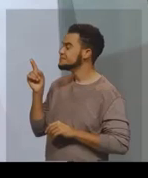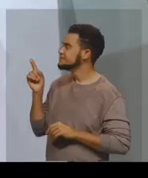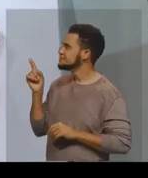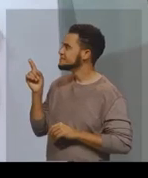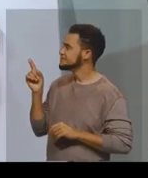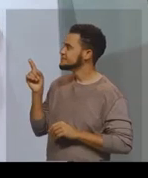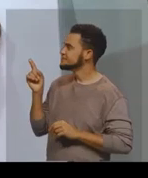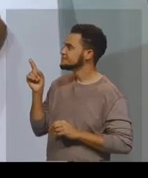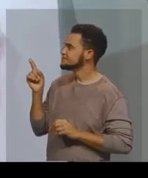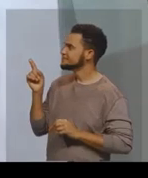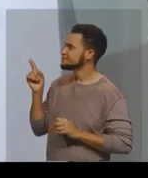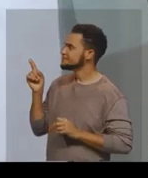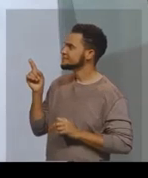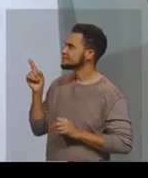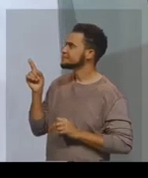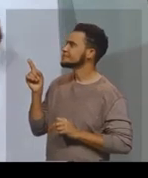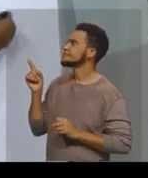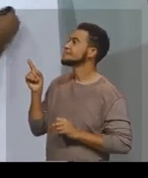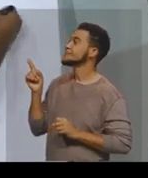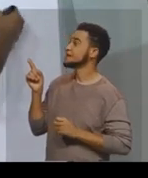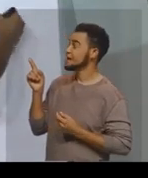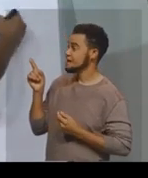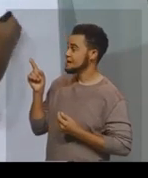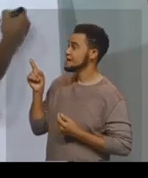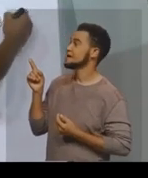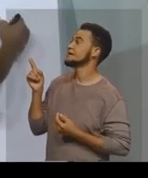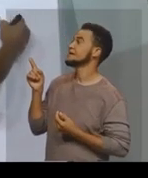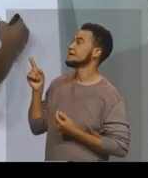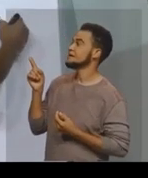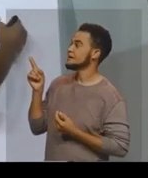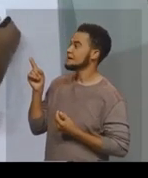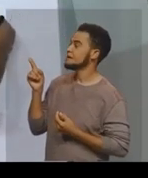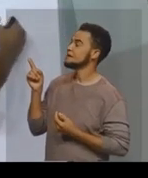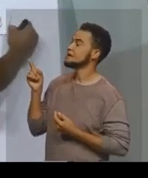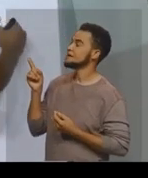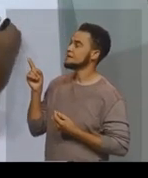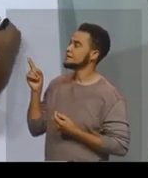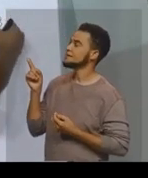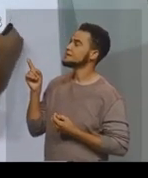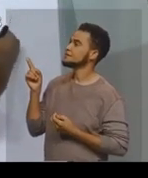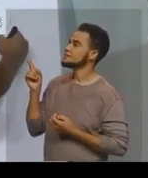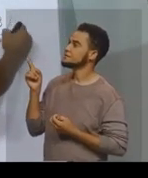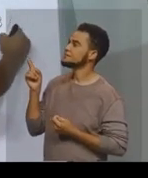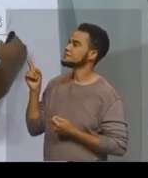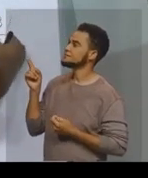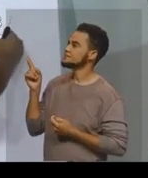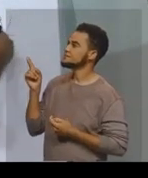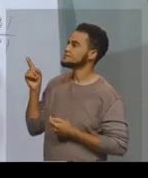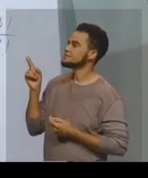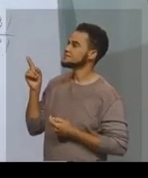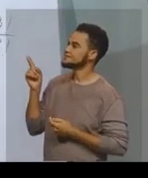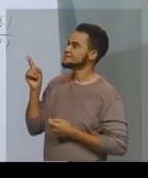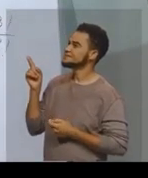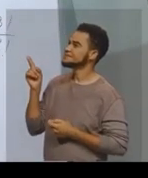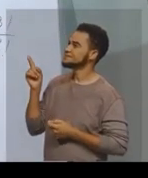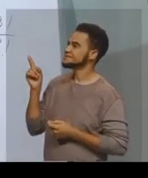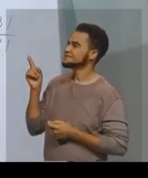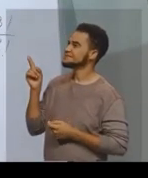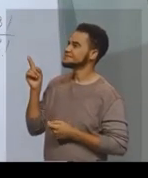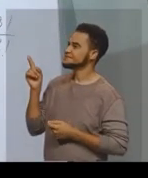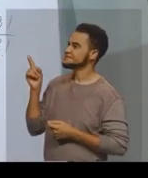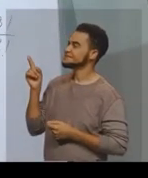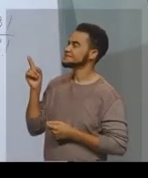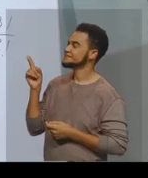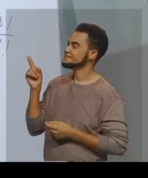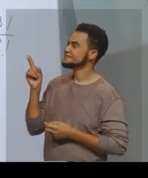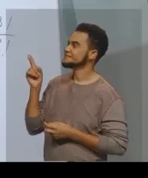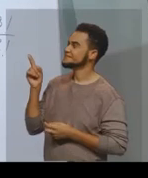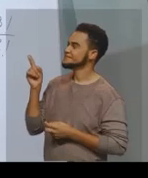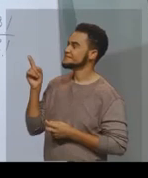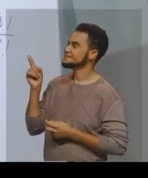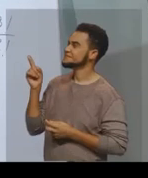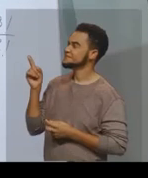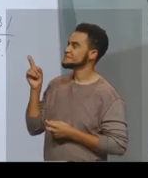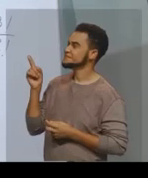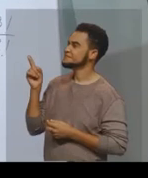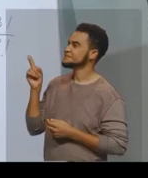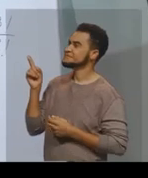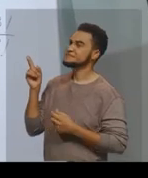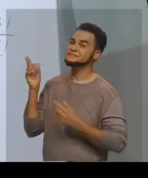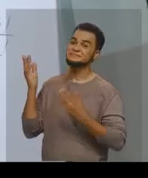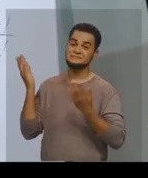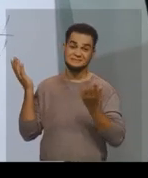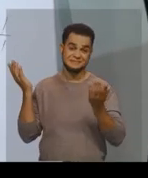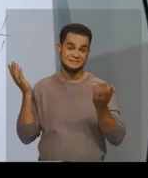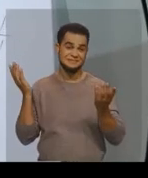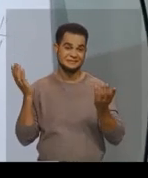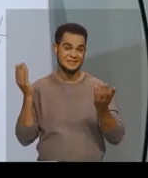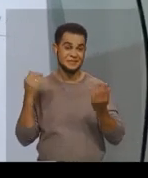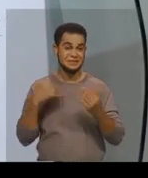fatorial. Menos 3 fatorial por 2 fatorial. Depois você subtrai.